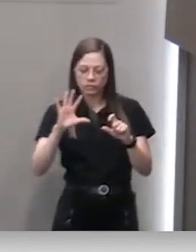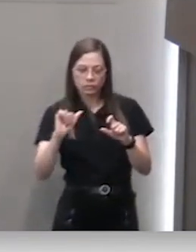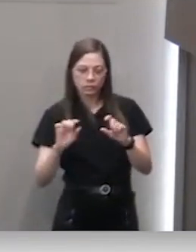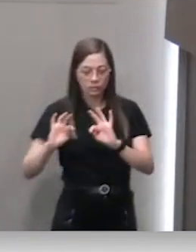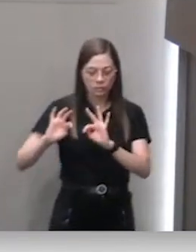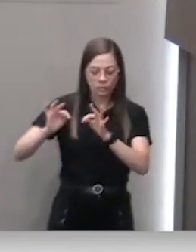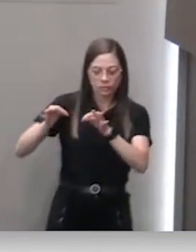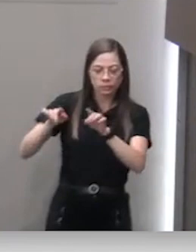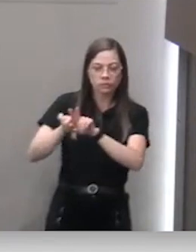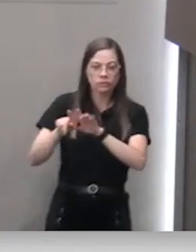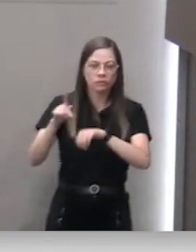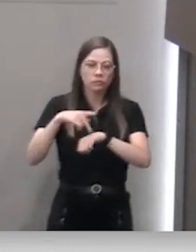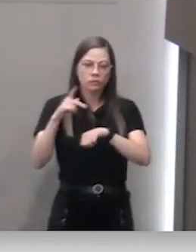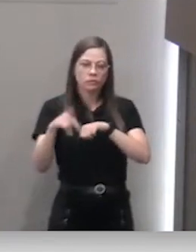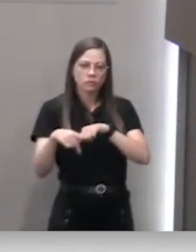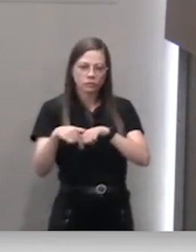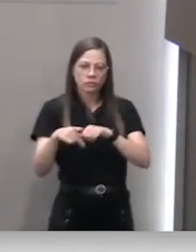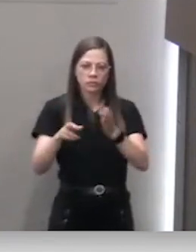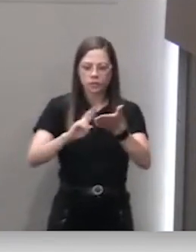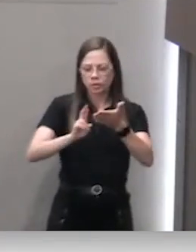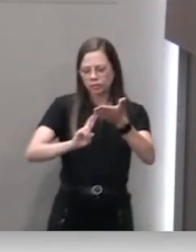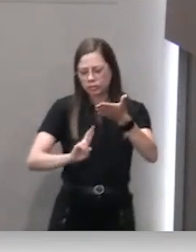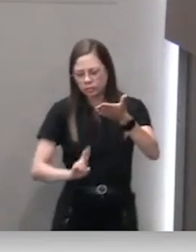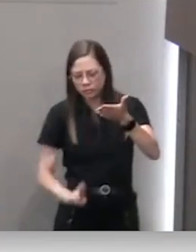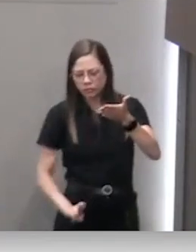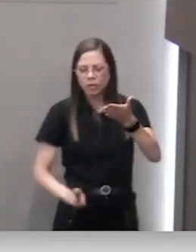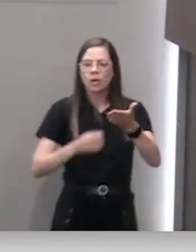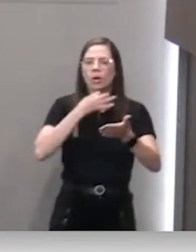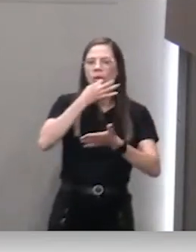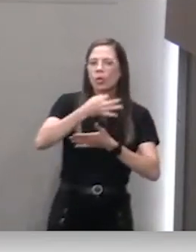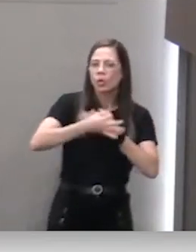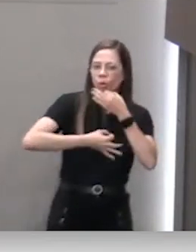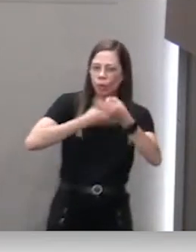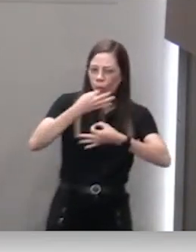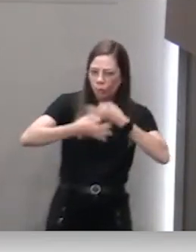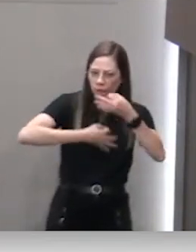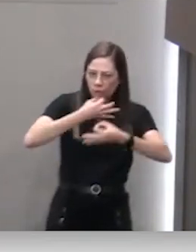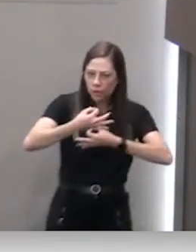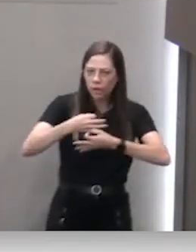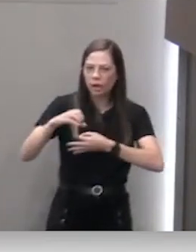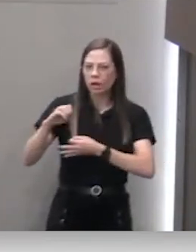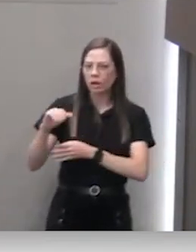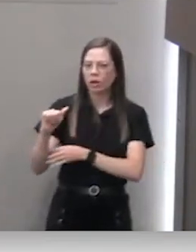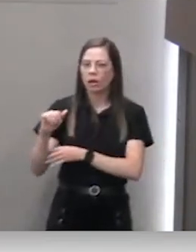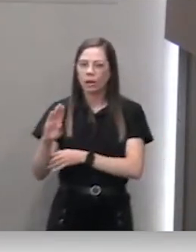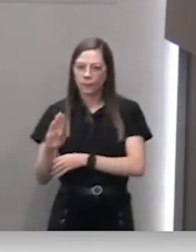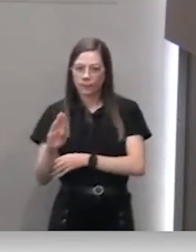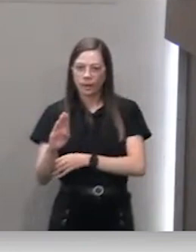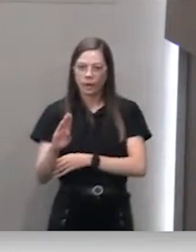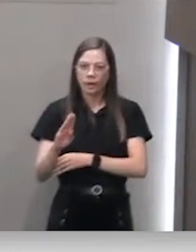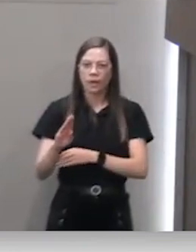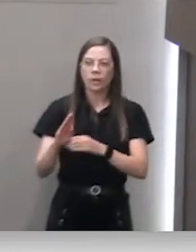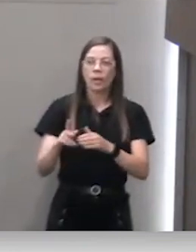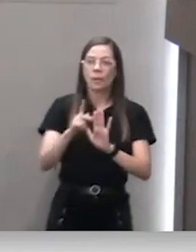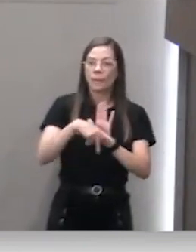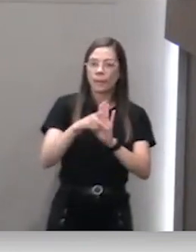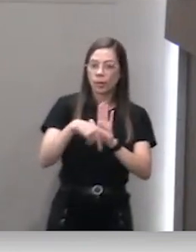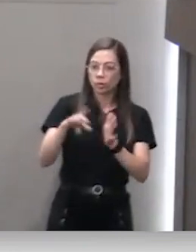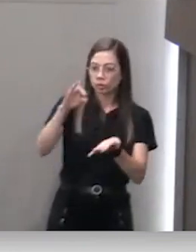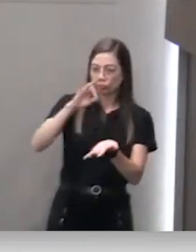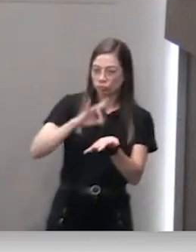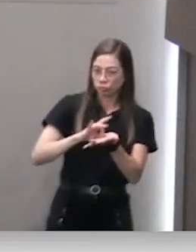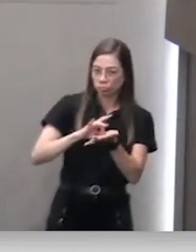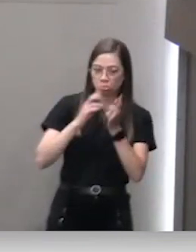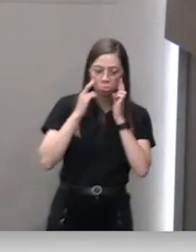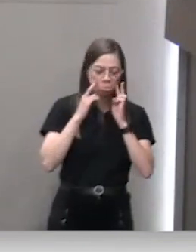e teceu vários comentários, tanto a nota de repúdio como o OAB, sobre o projeto original. E não olhou